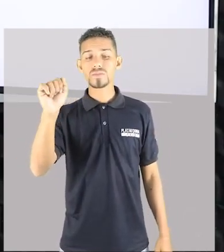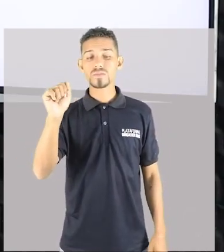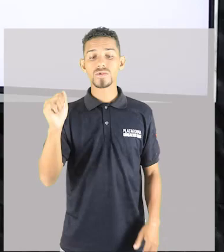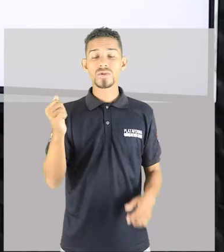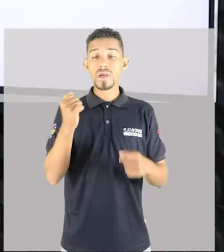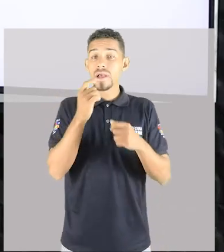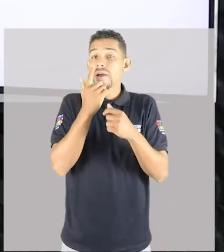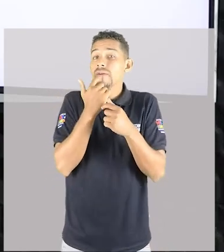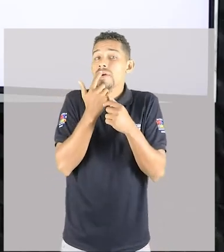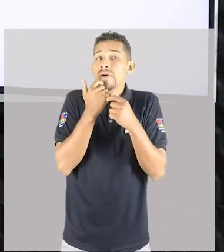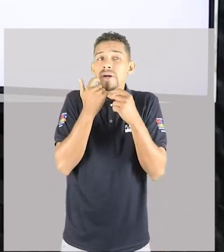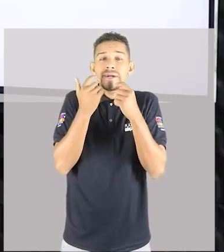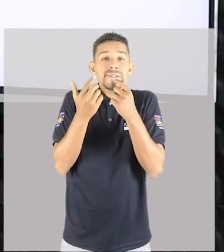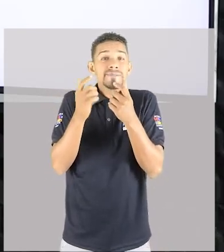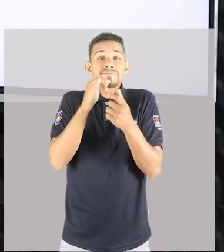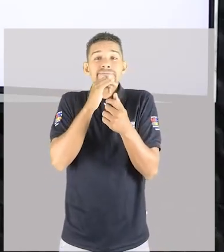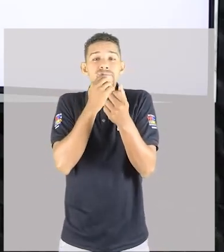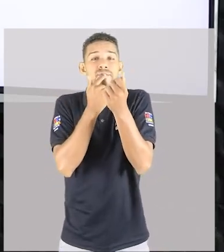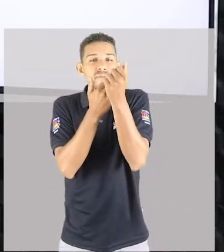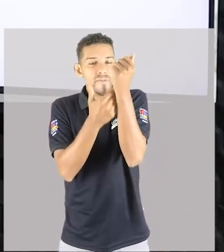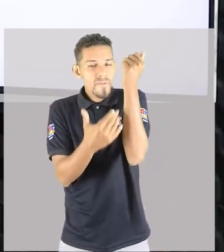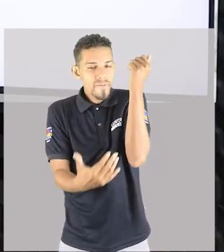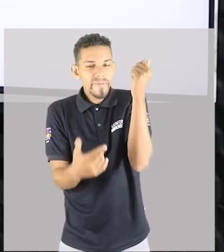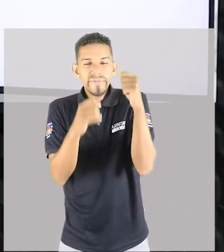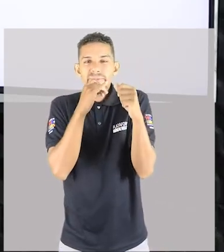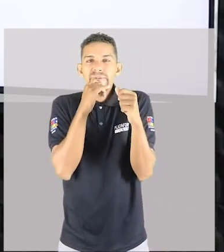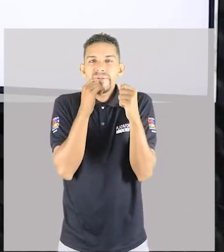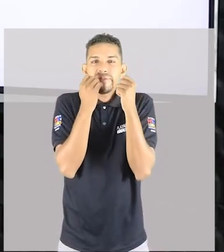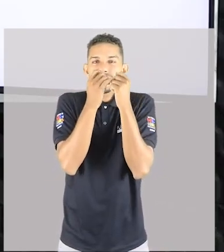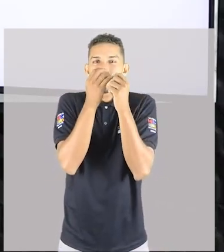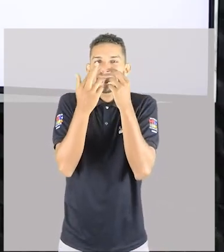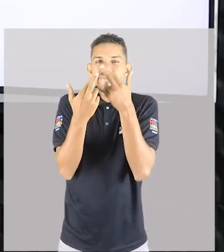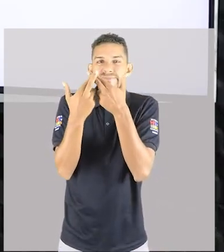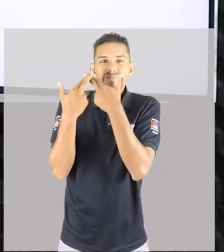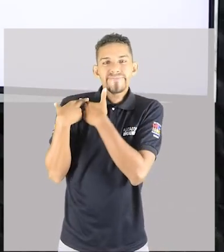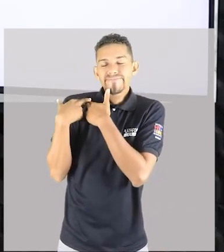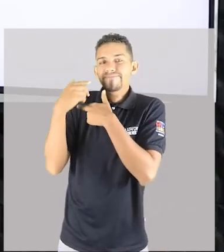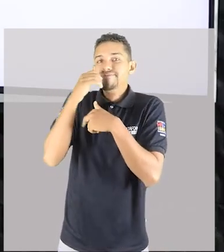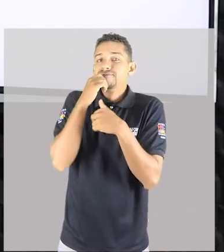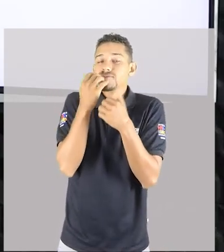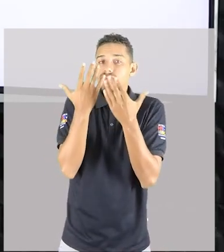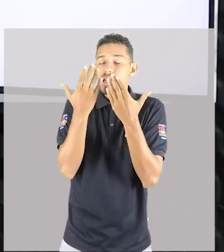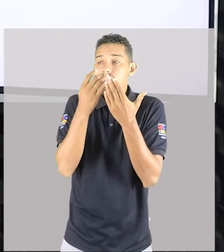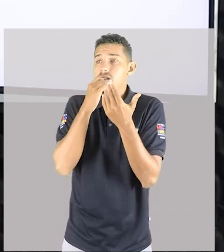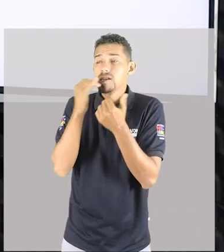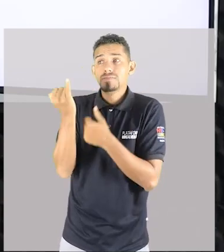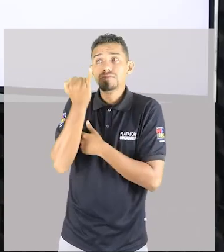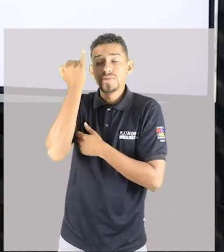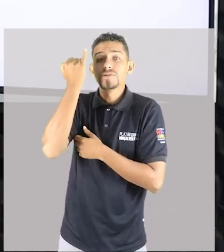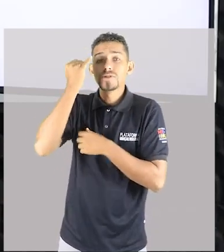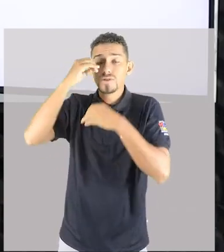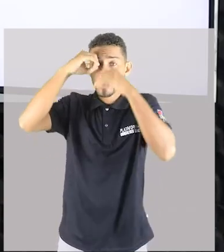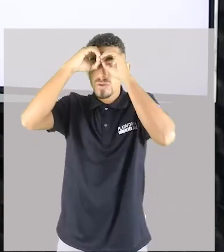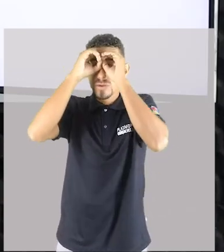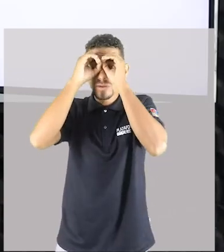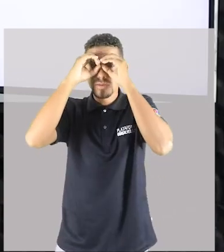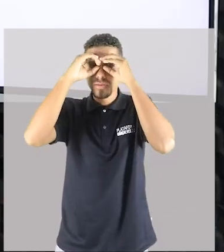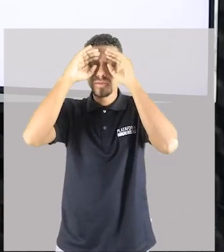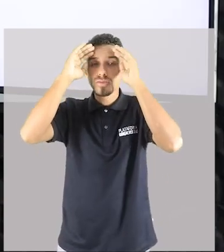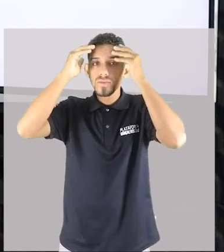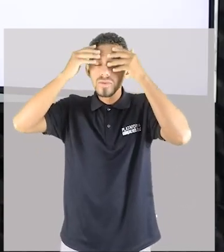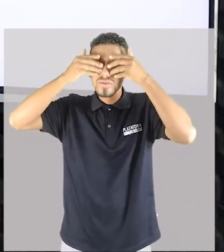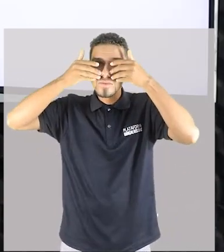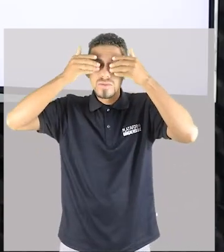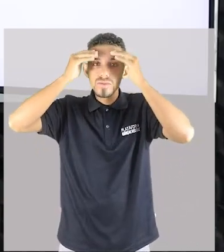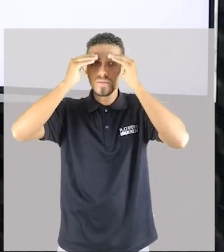vasos sanguíneos e é responsável pela nutrição do olho, tá? Então é uma parte vital. Ela é responsável pela